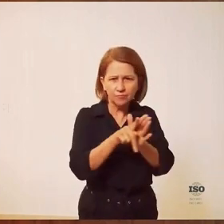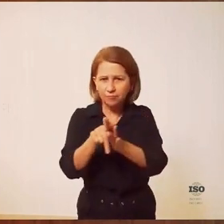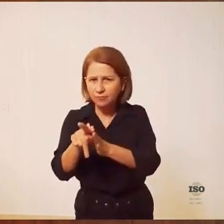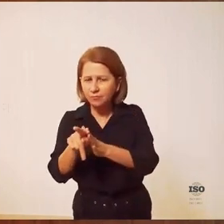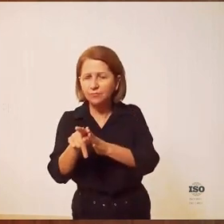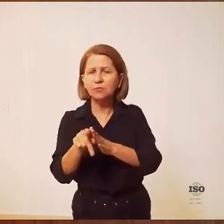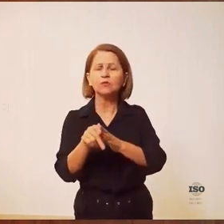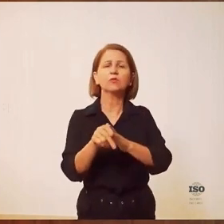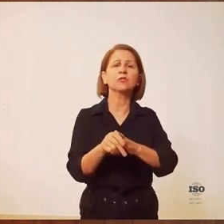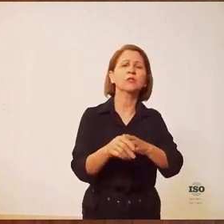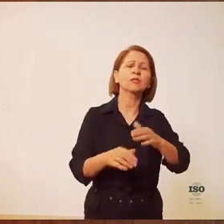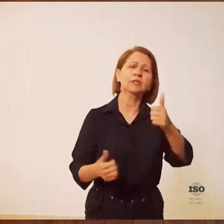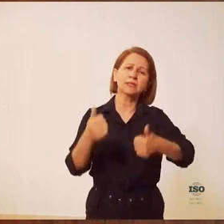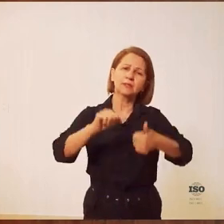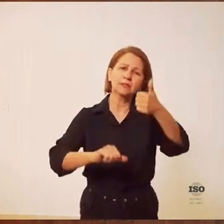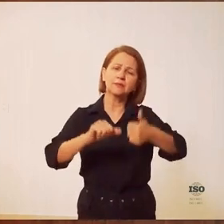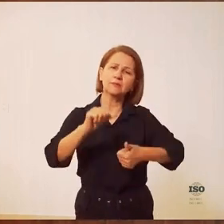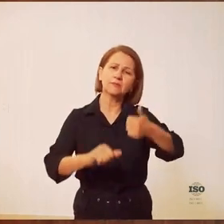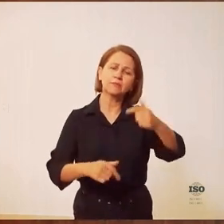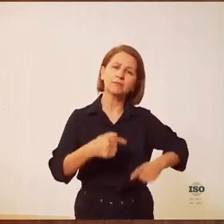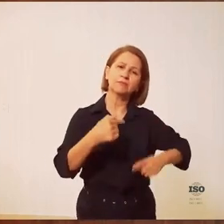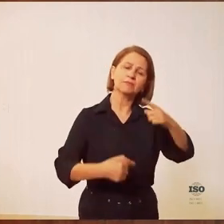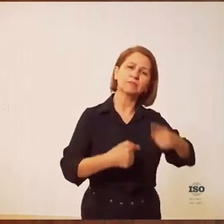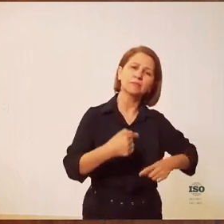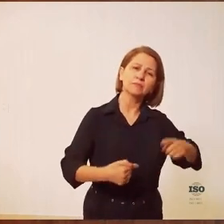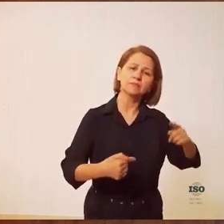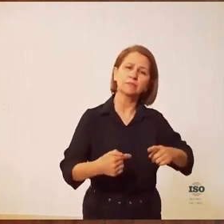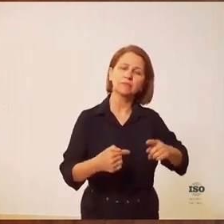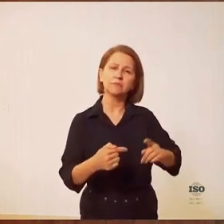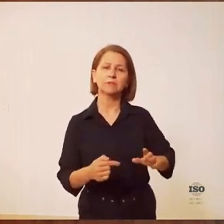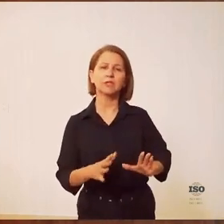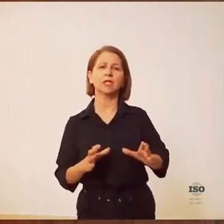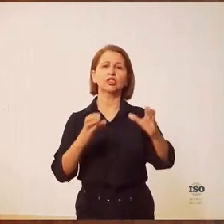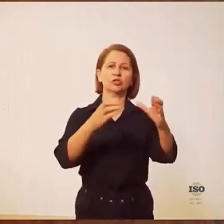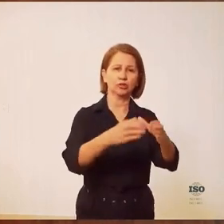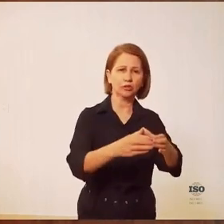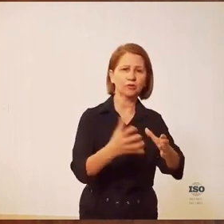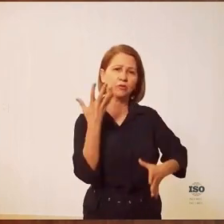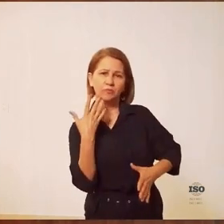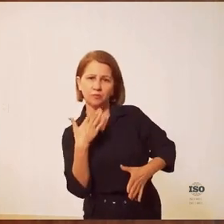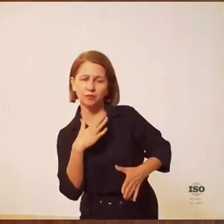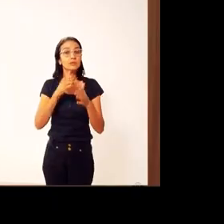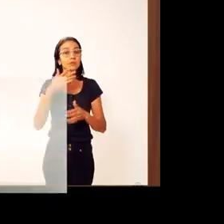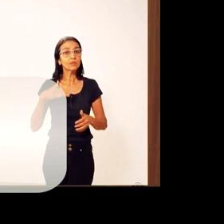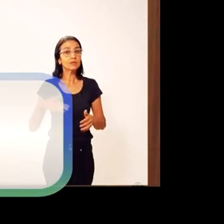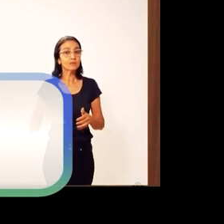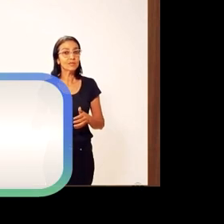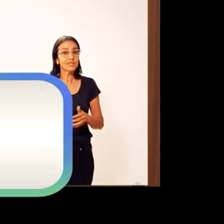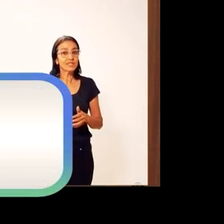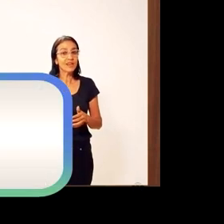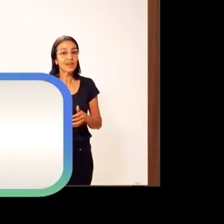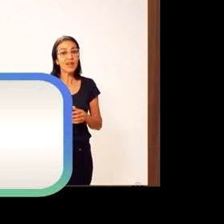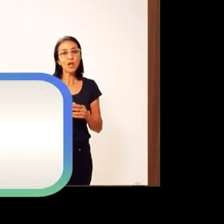e aferir as políticas públicas destinadas ao atendimento dessa parcela tão importante da nossa população. É aquele